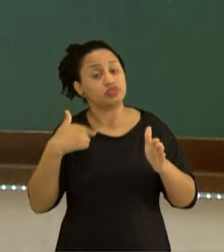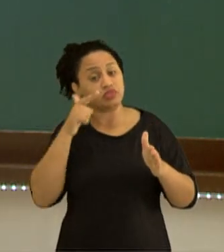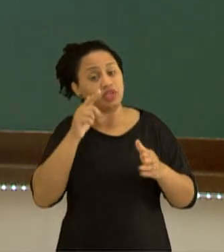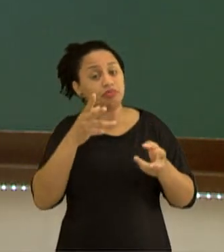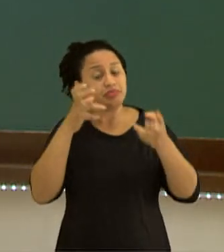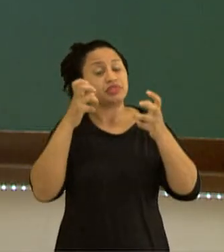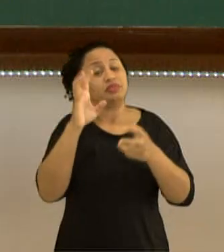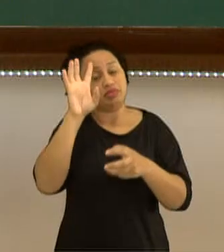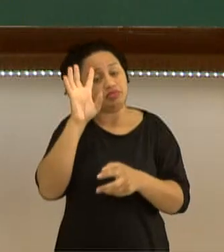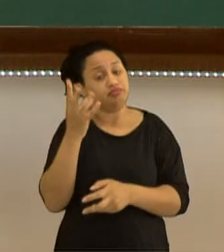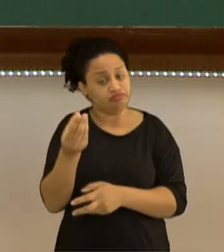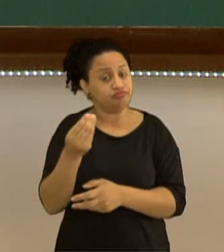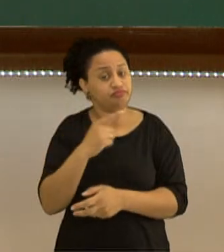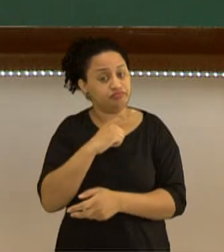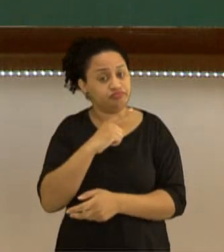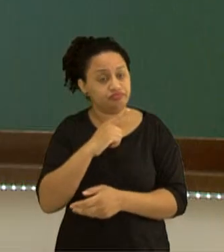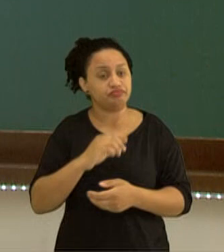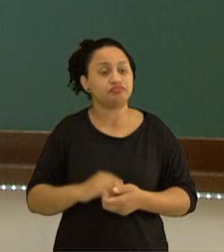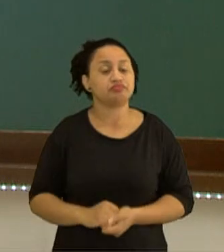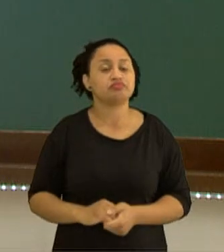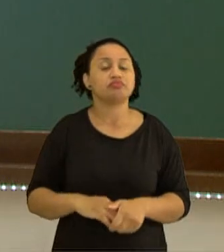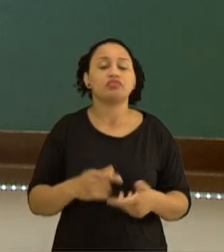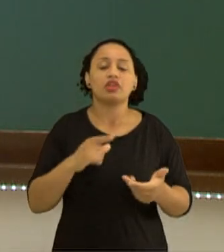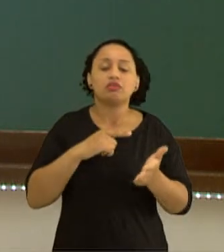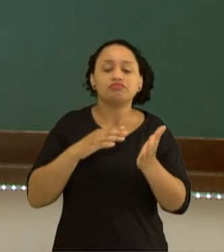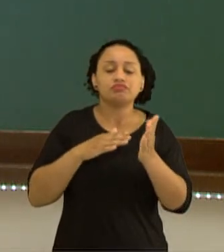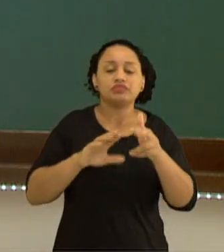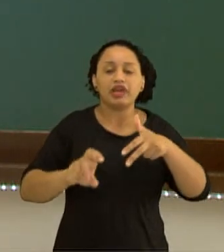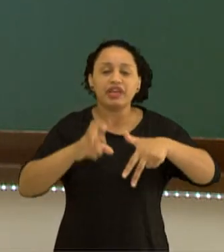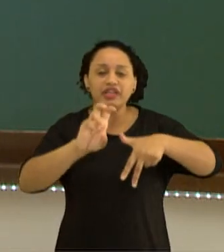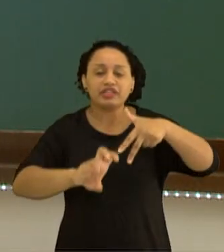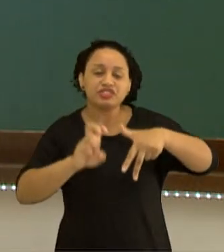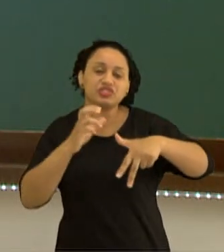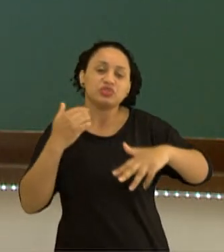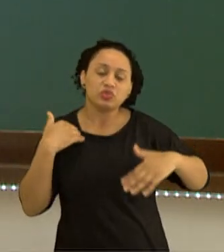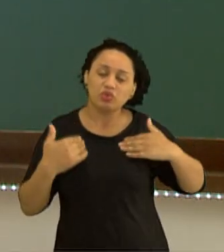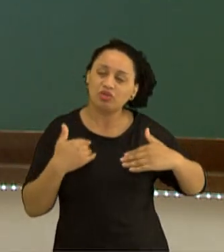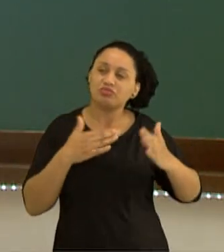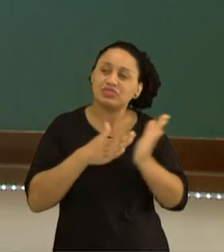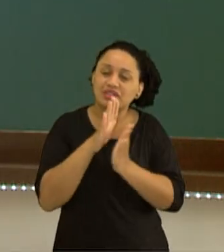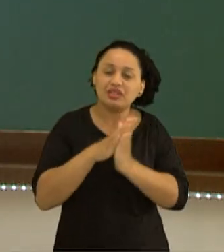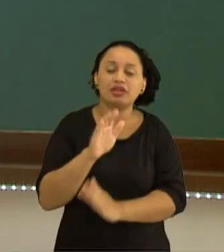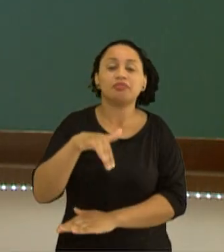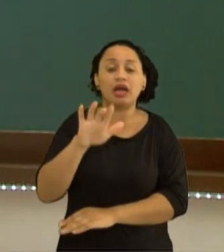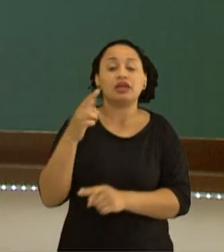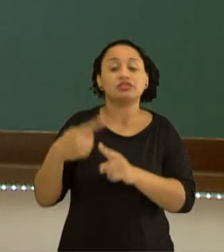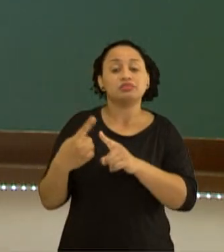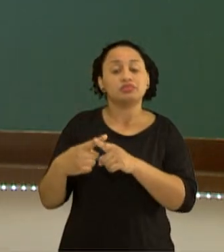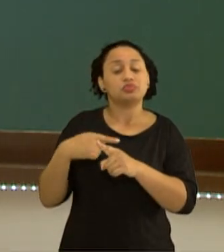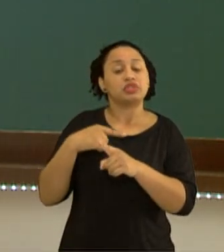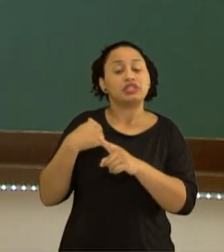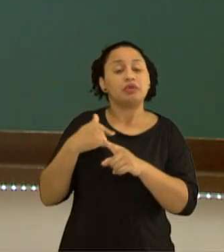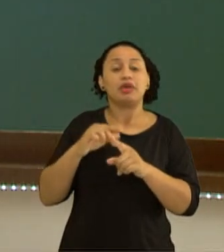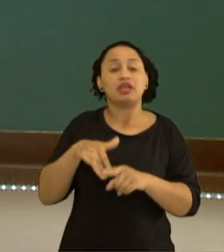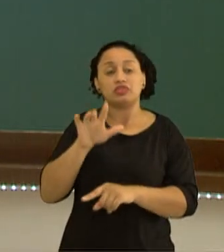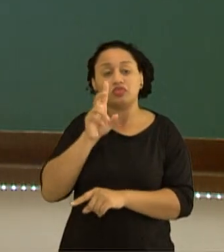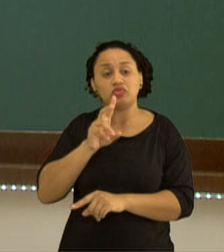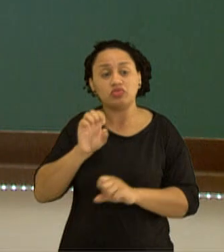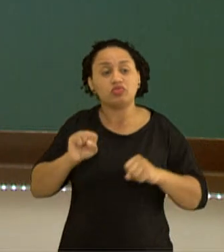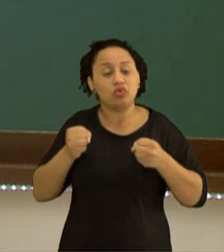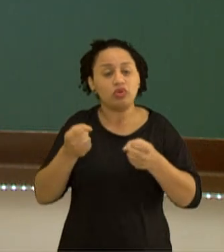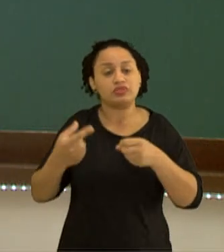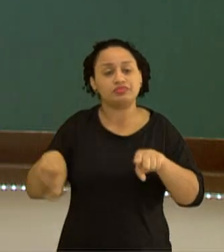Então, ele tem um gasto de energia também maior, porque existe uma frequência e uma intensidade maior.